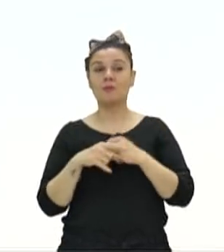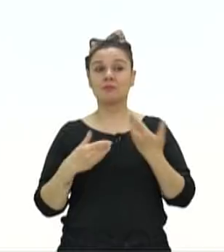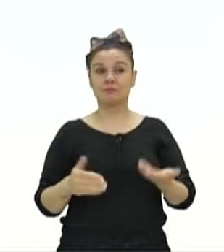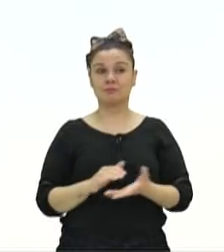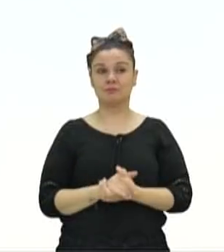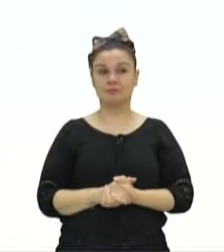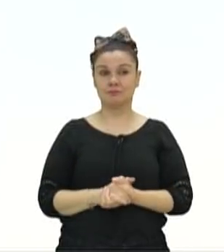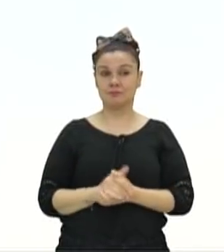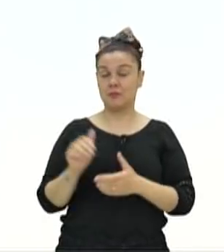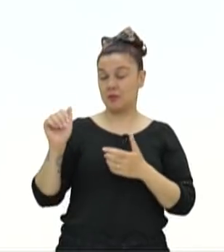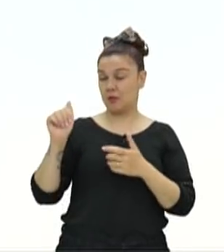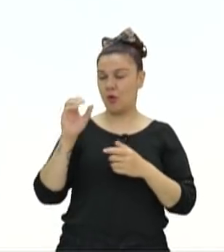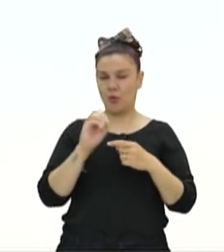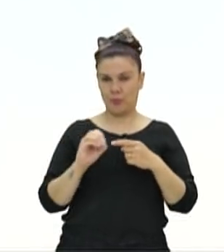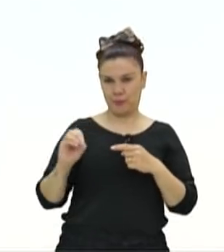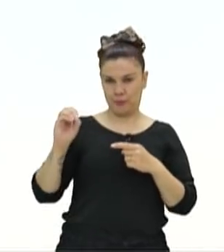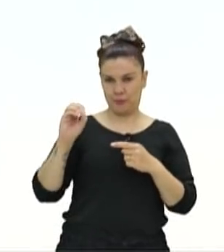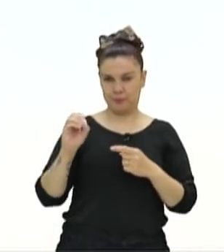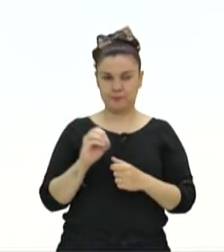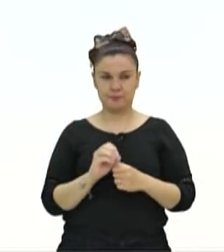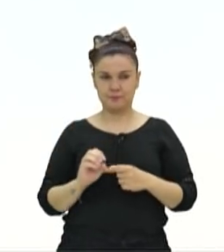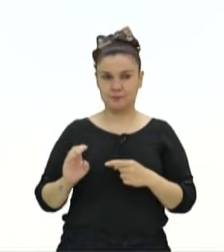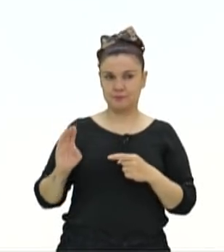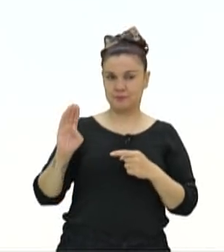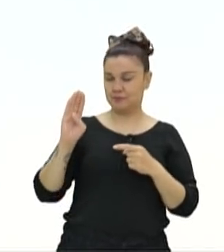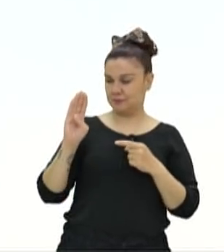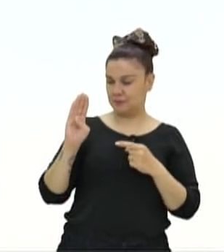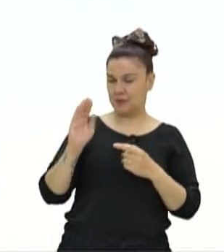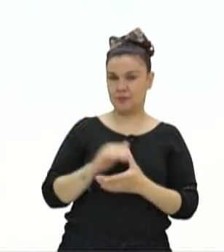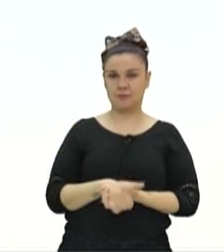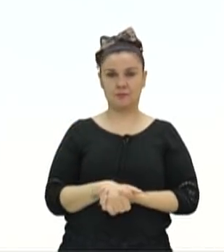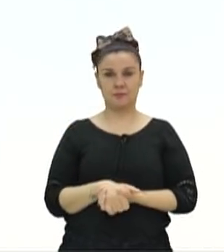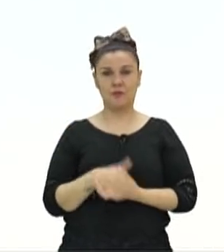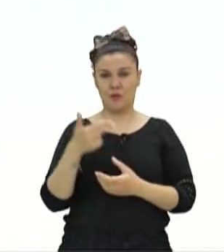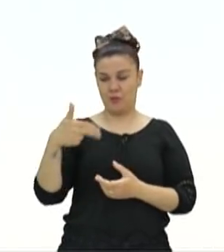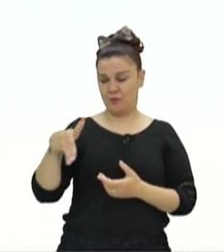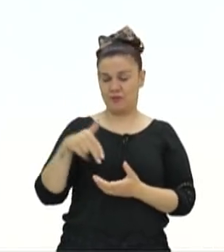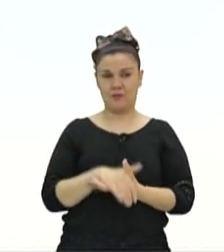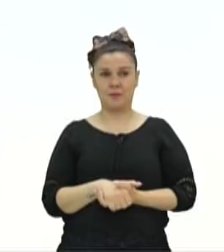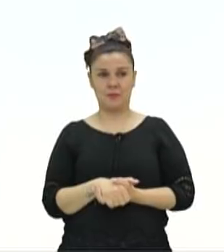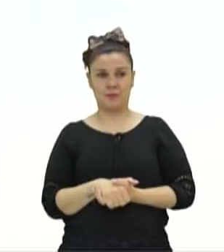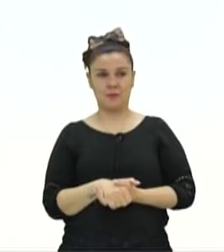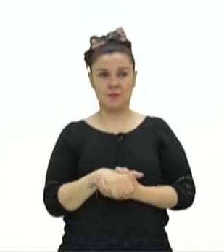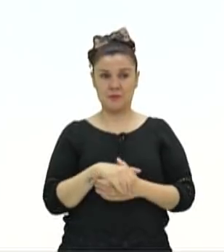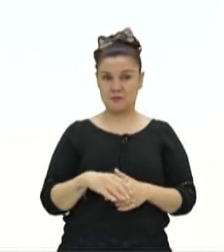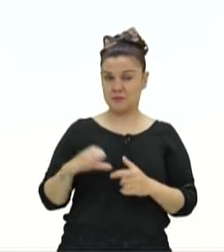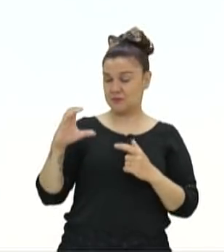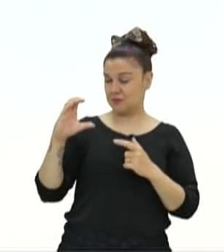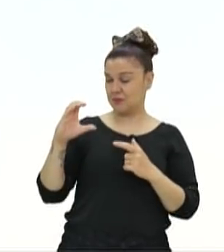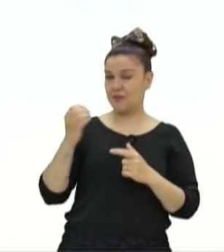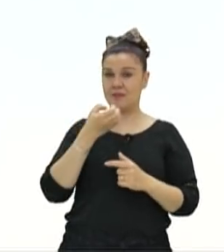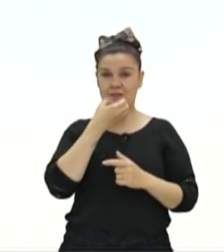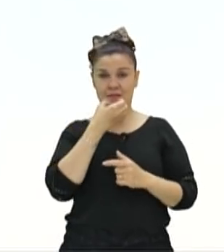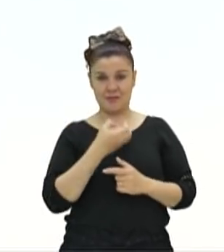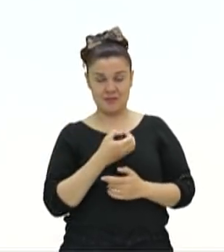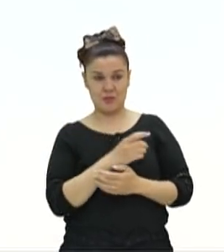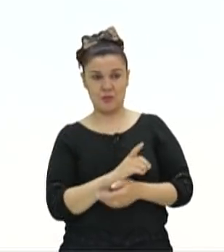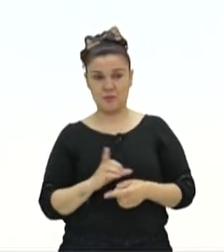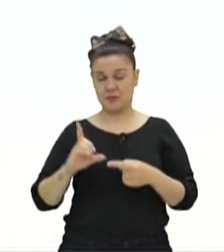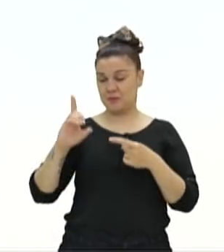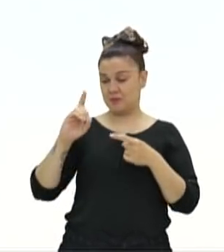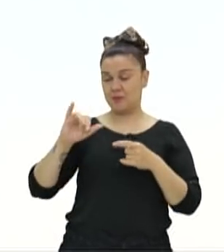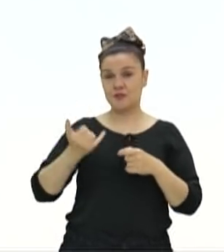esse? Seria a opção A, outubro? A opção B, novembro? A opção C, dezembro? Ou a